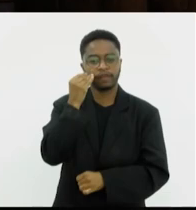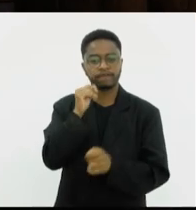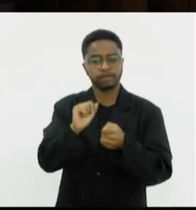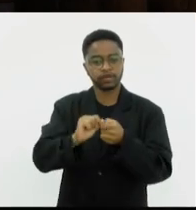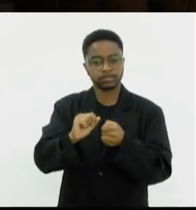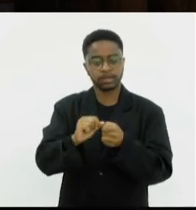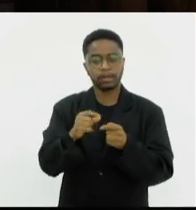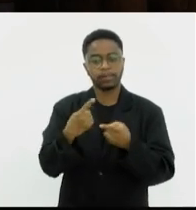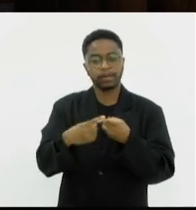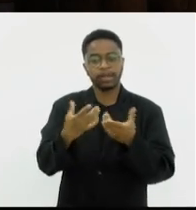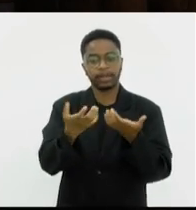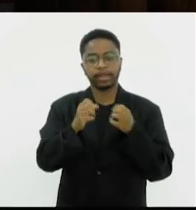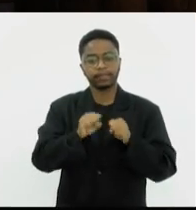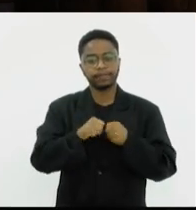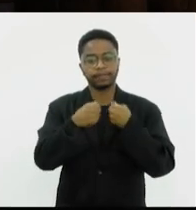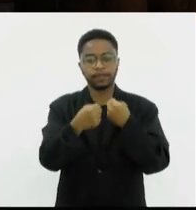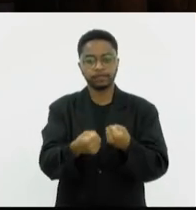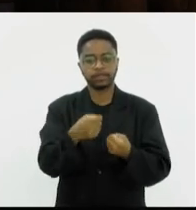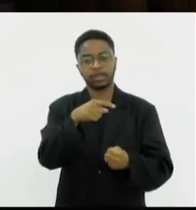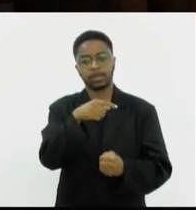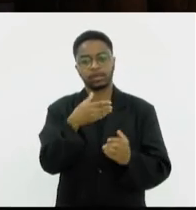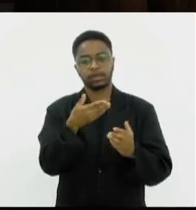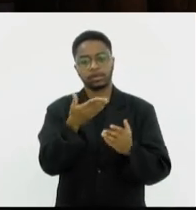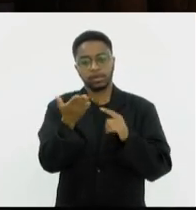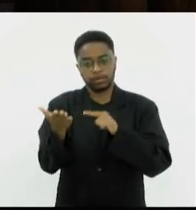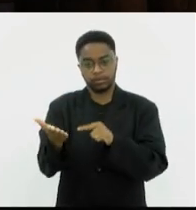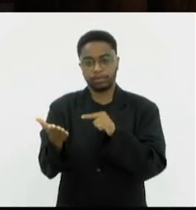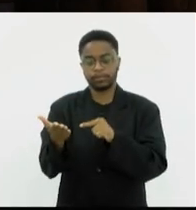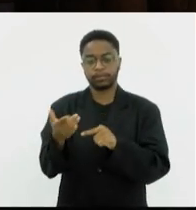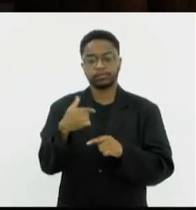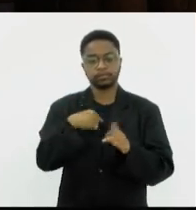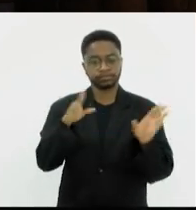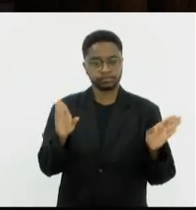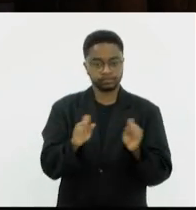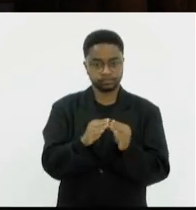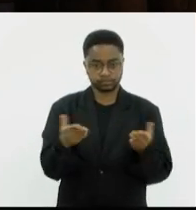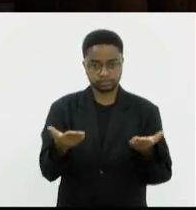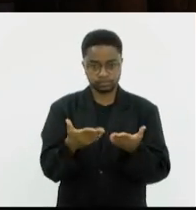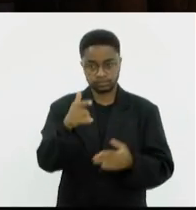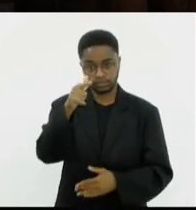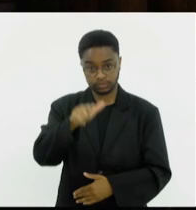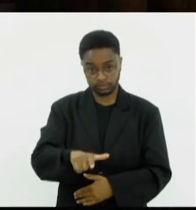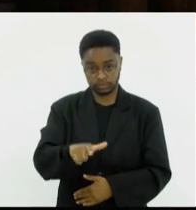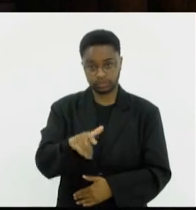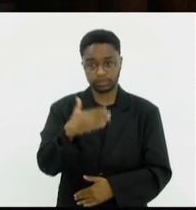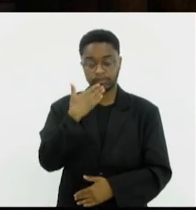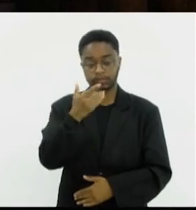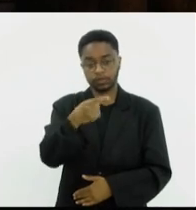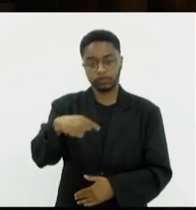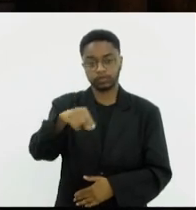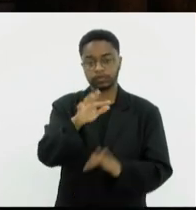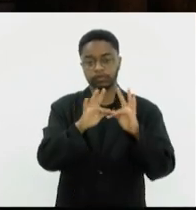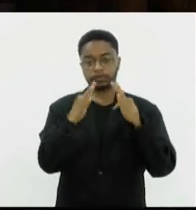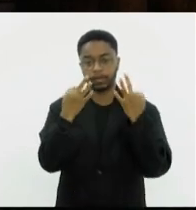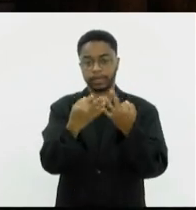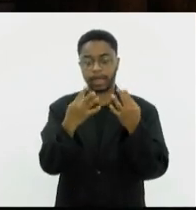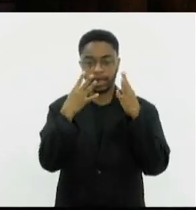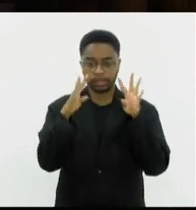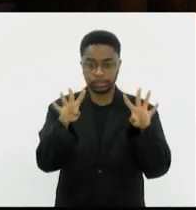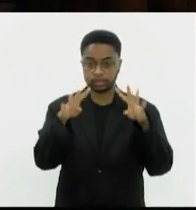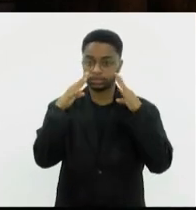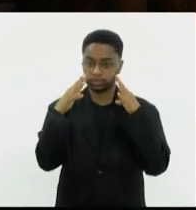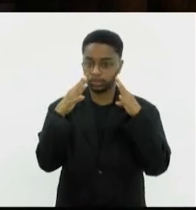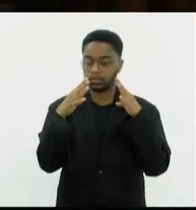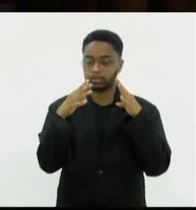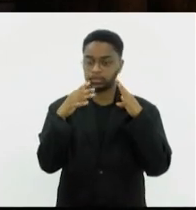para defender essa cretinice aqui. Eu vou finalizar mais uma vez chamando a atenção de você, pai e mãe.